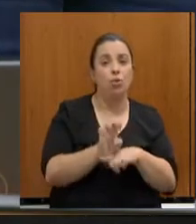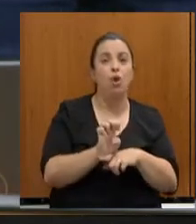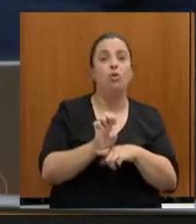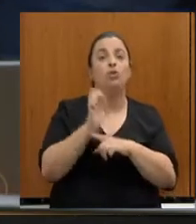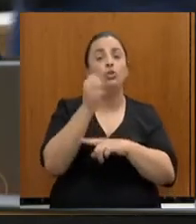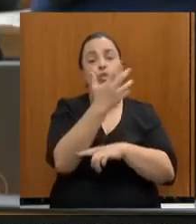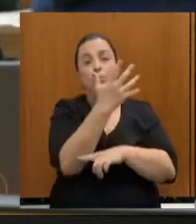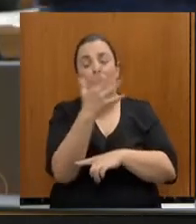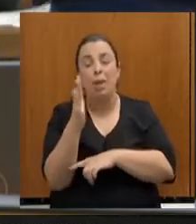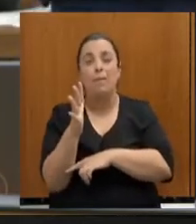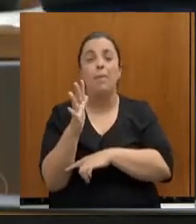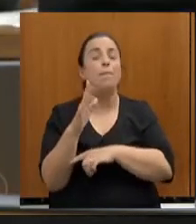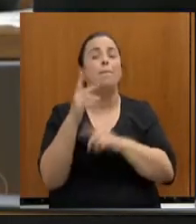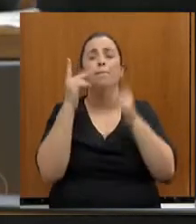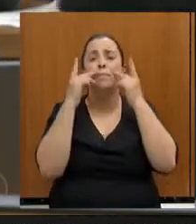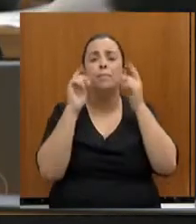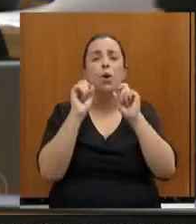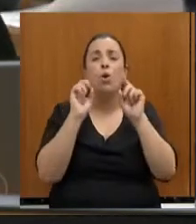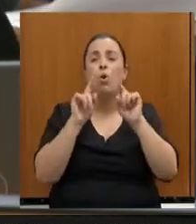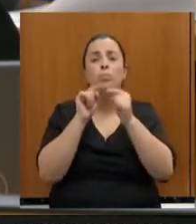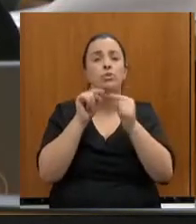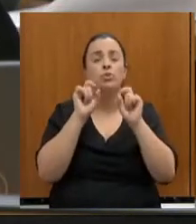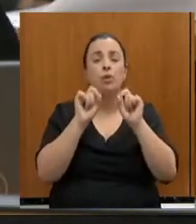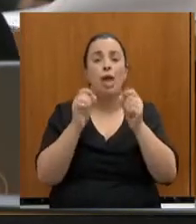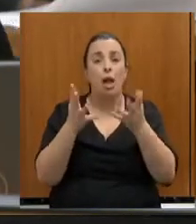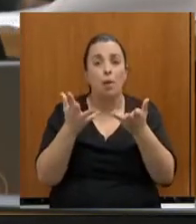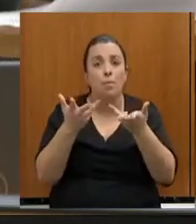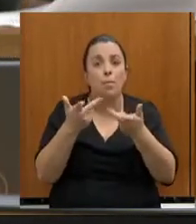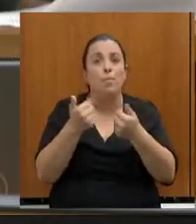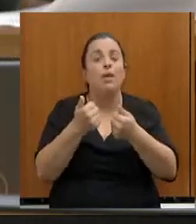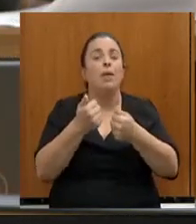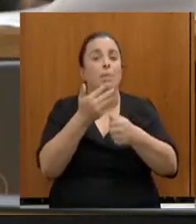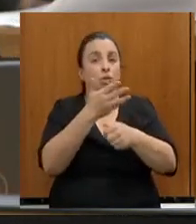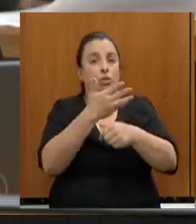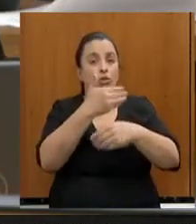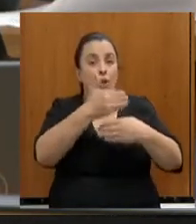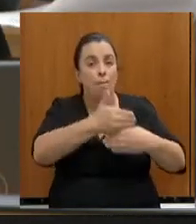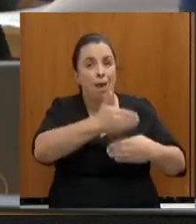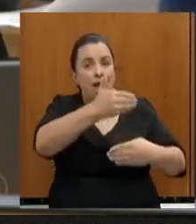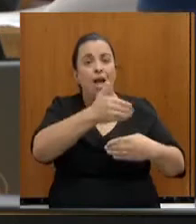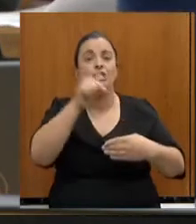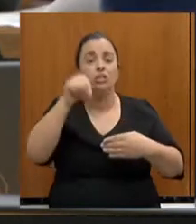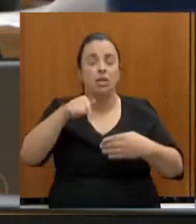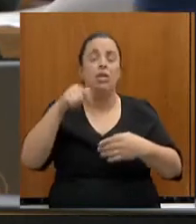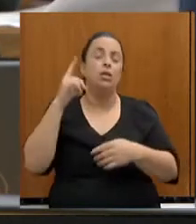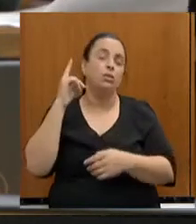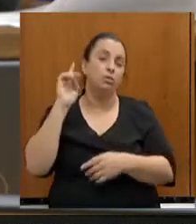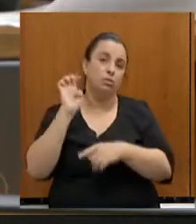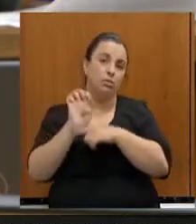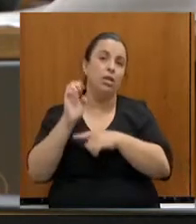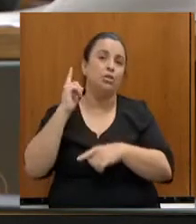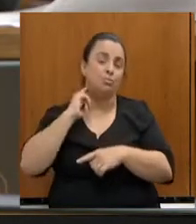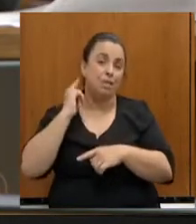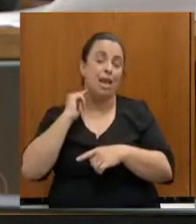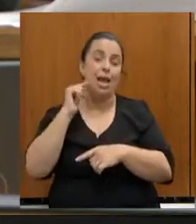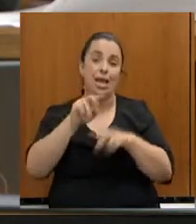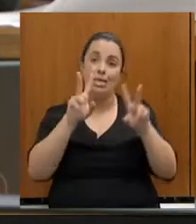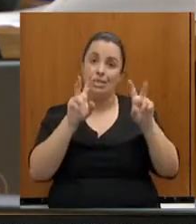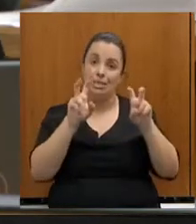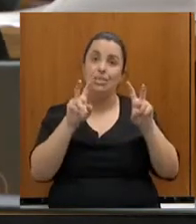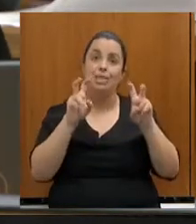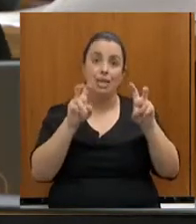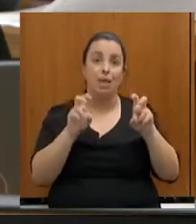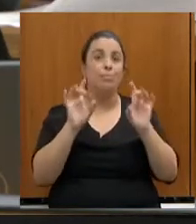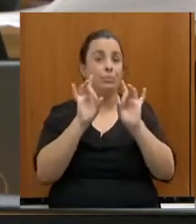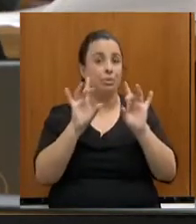aprimoramento do monitoramento de barragens no estado de Minas Gerais tema muito caro a este governo e também